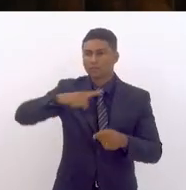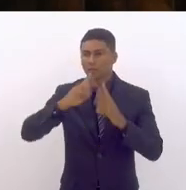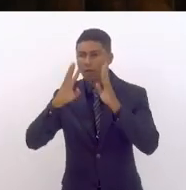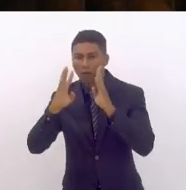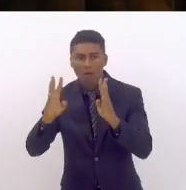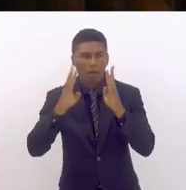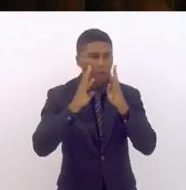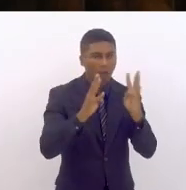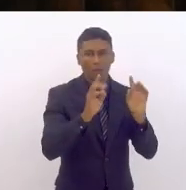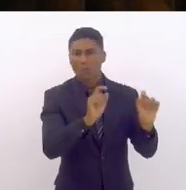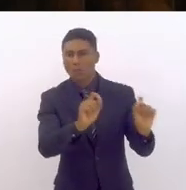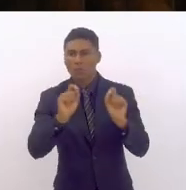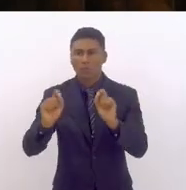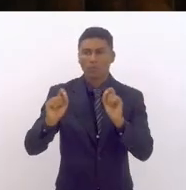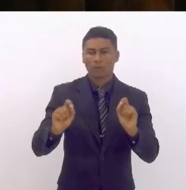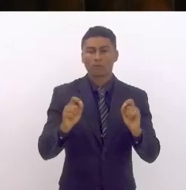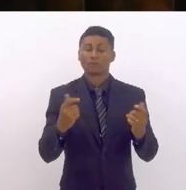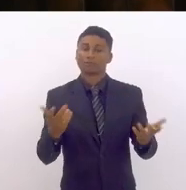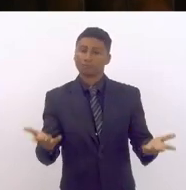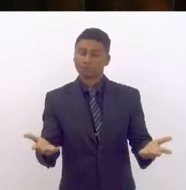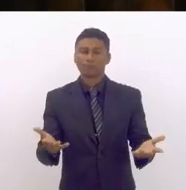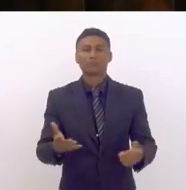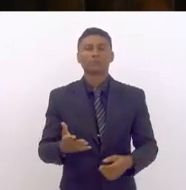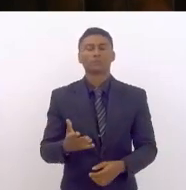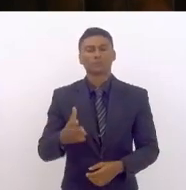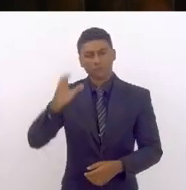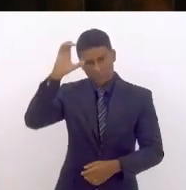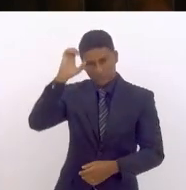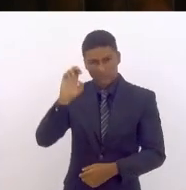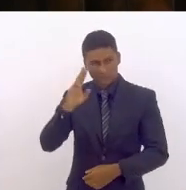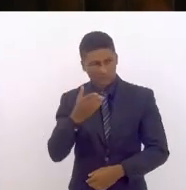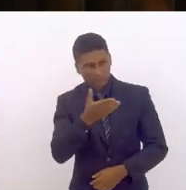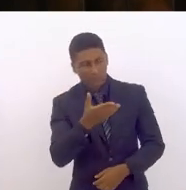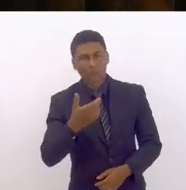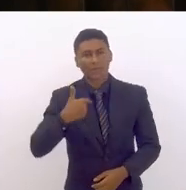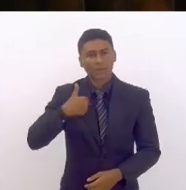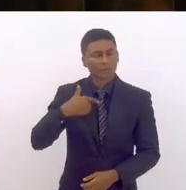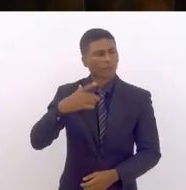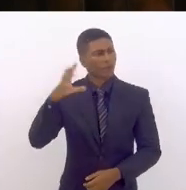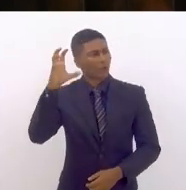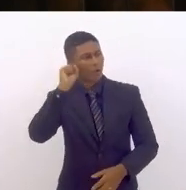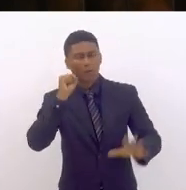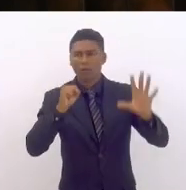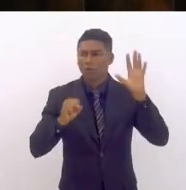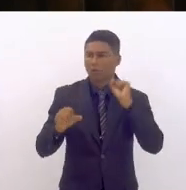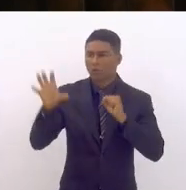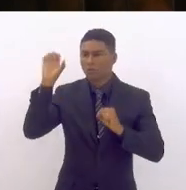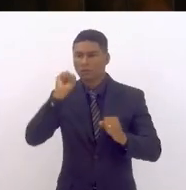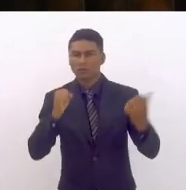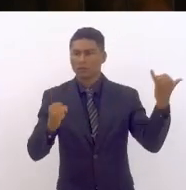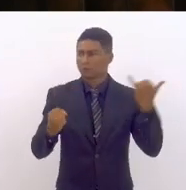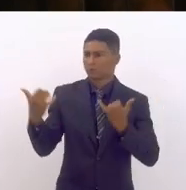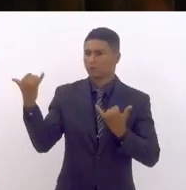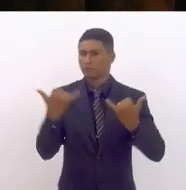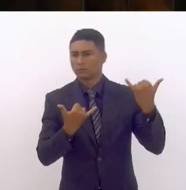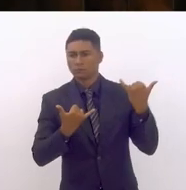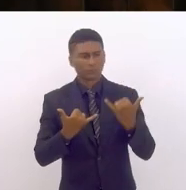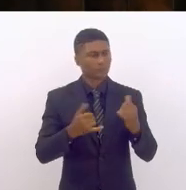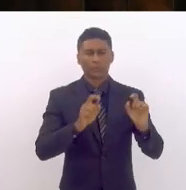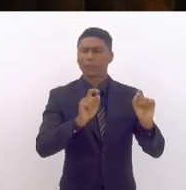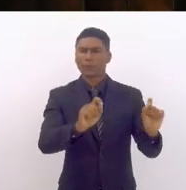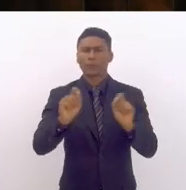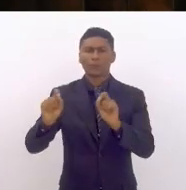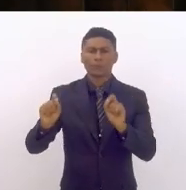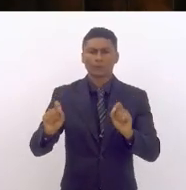ouvindo. E se tem uma coisa, deputada Tia Ju, que eu estou ouvindo numa quantidade significativa, é